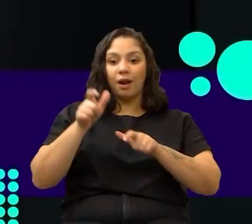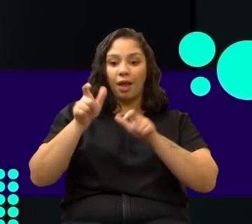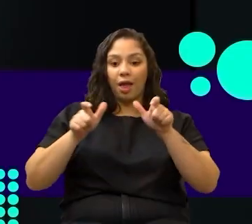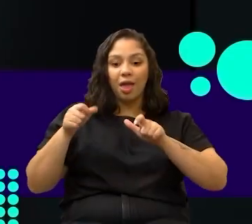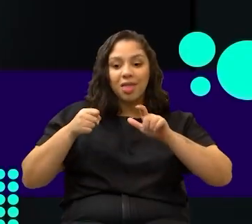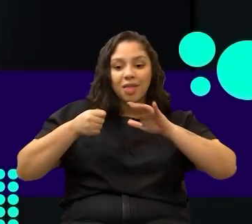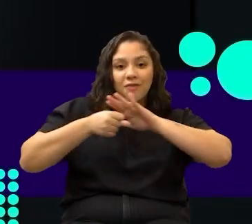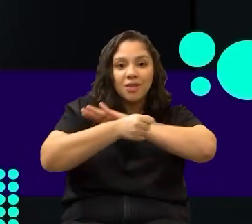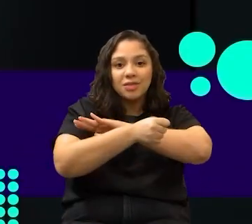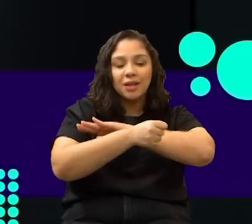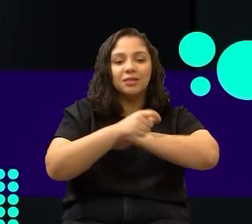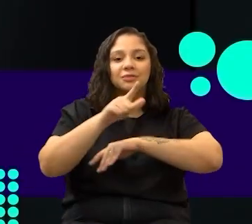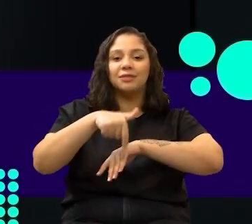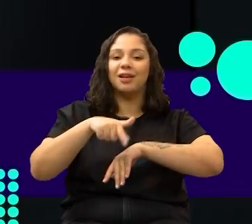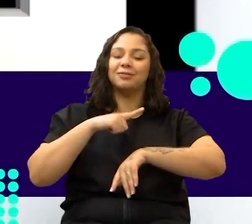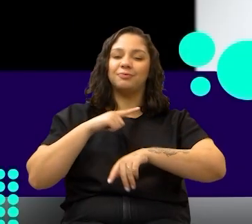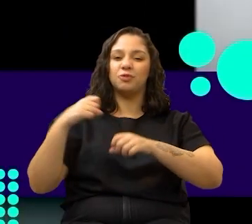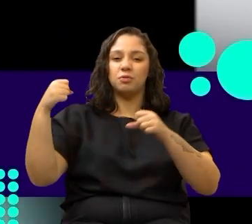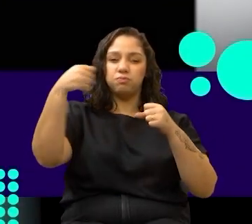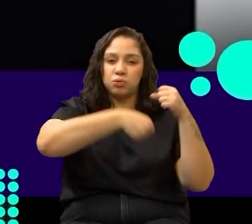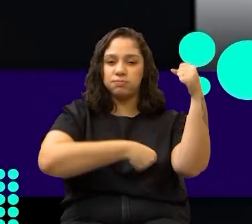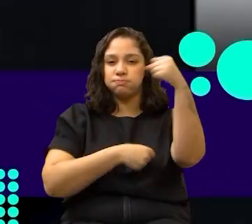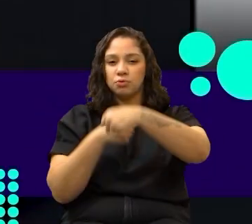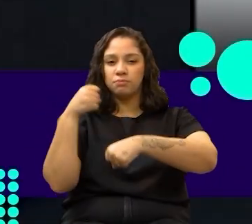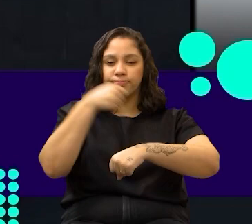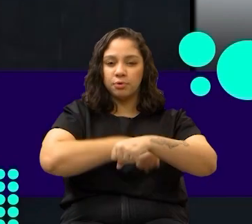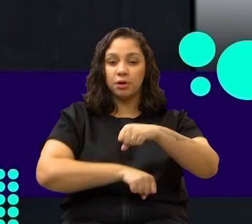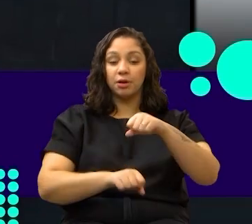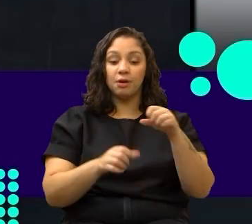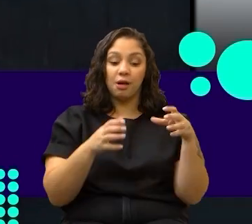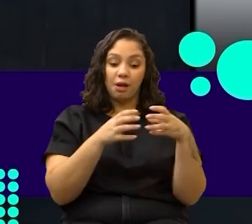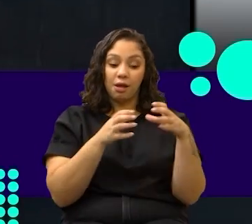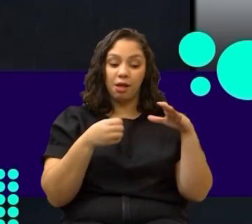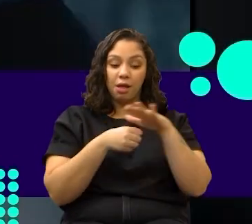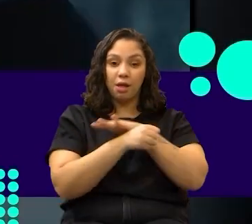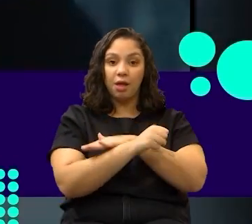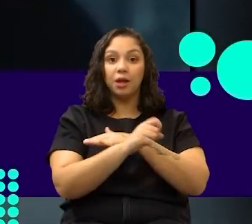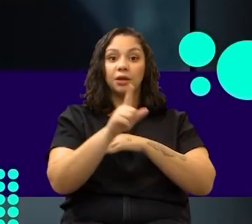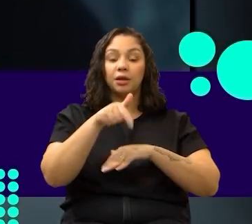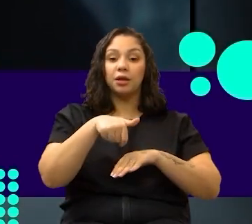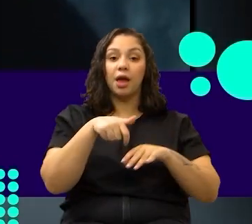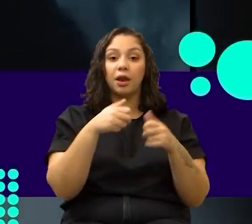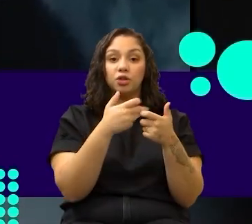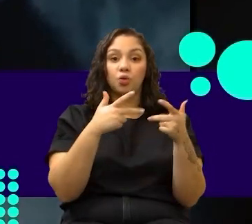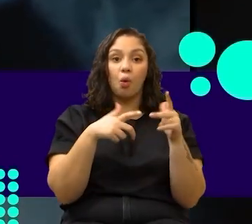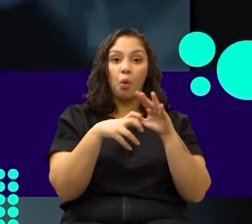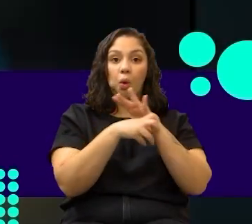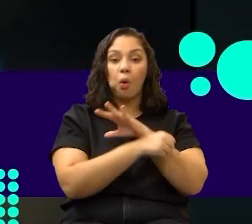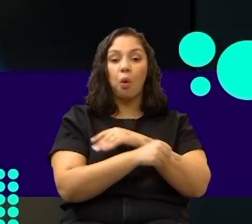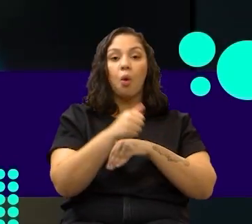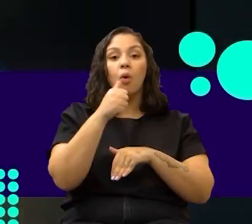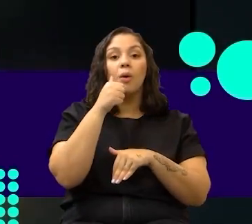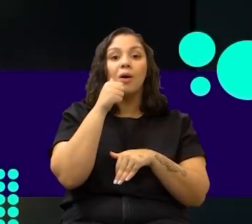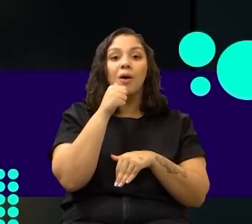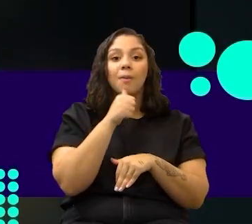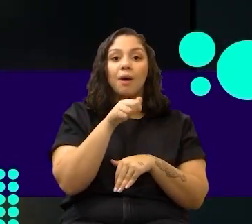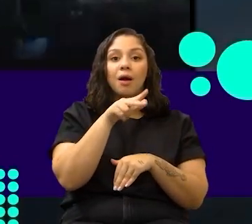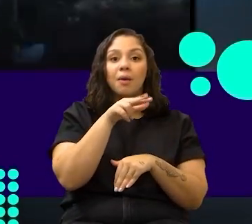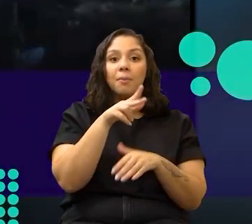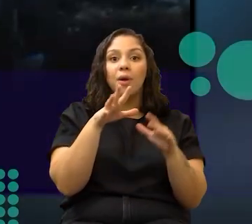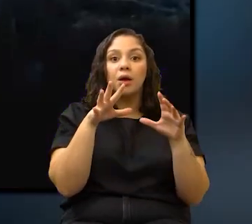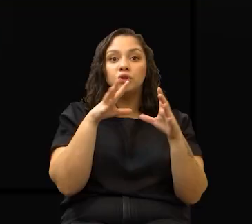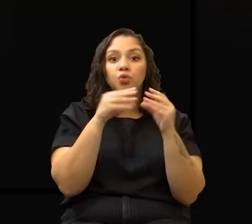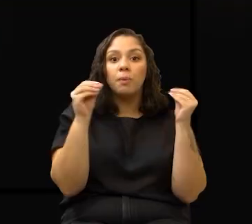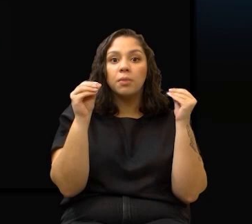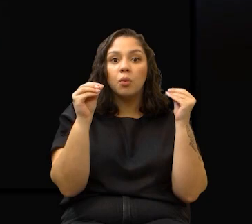Infiltrada, golpe de vingança. Uma boxeadora se infiltra em um pequeno esquema de tráfico humano em busca de sua irmã